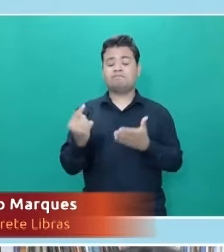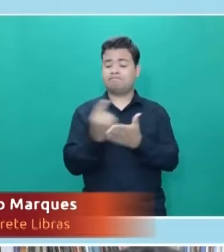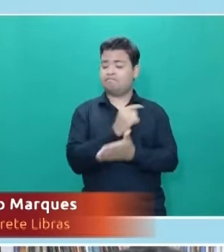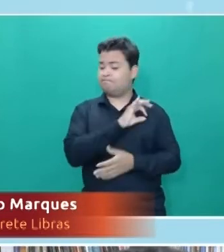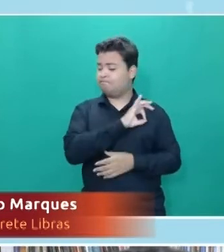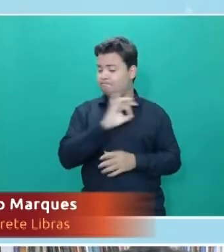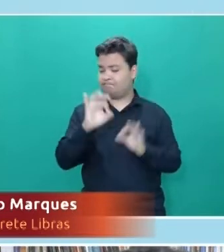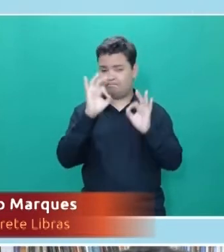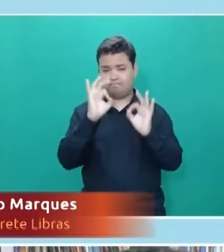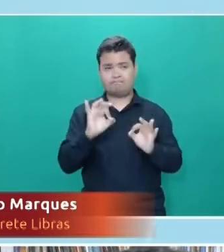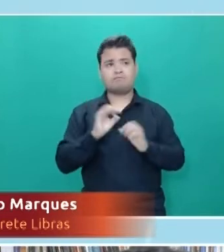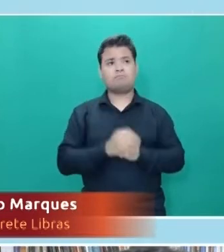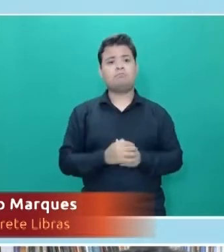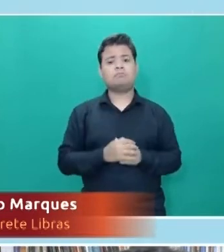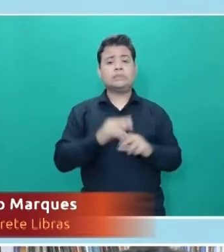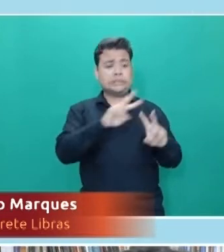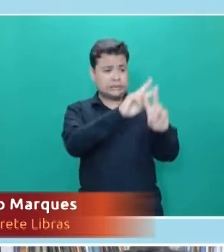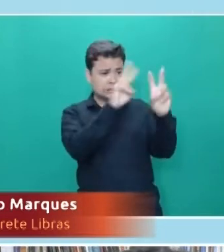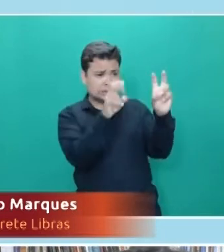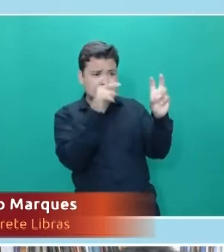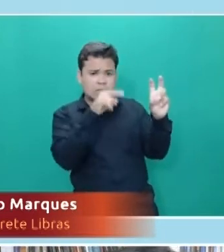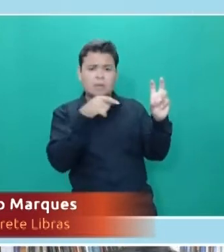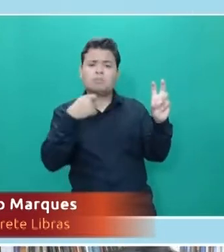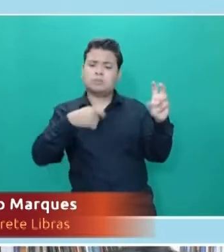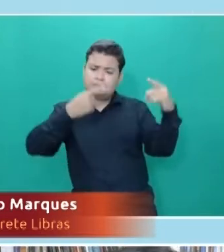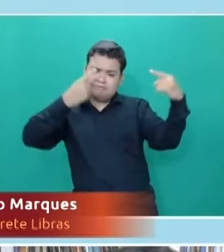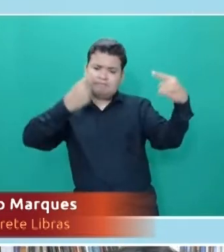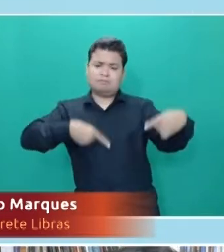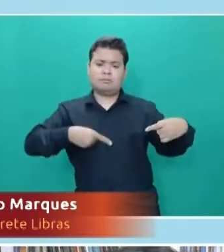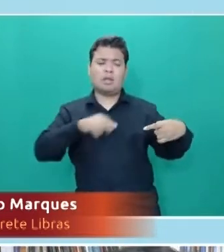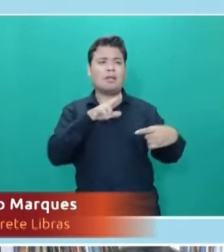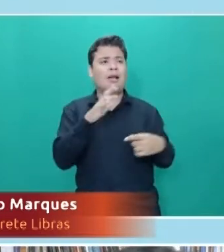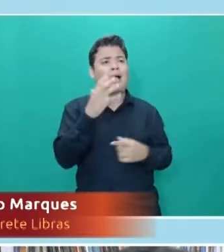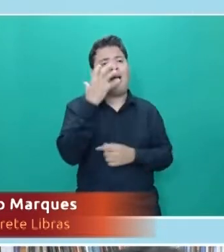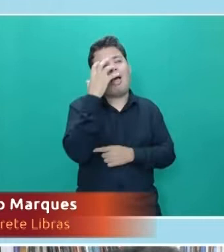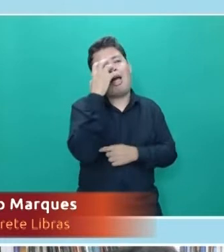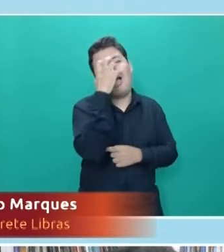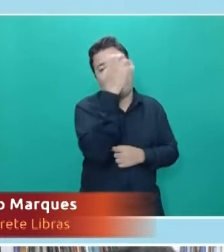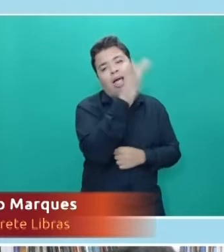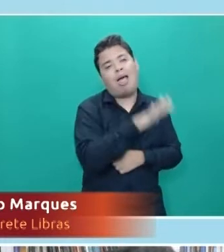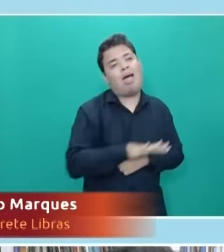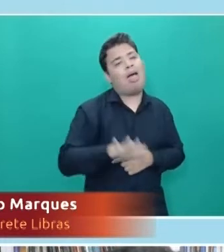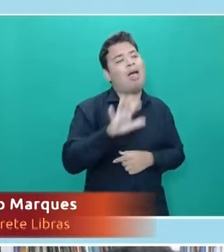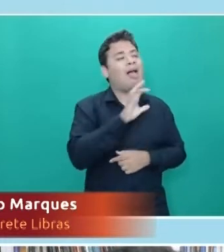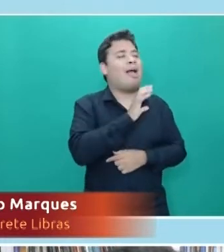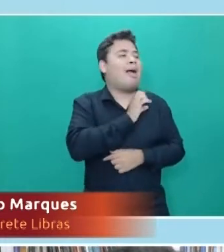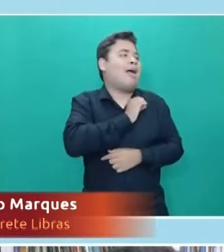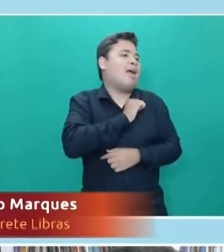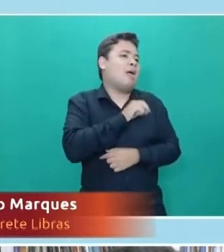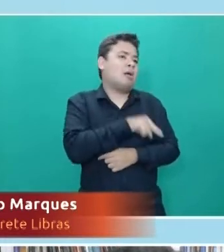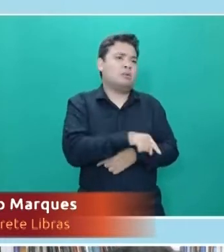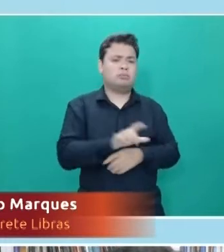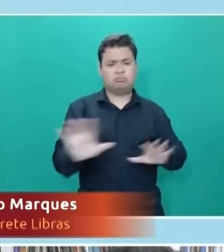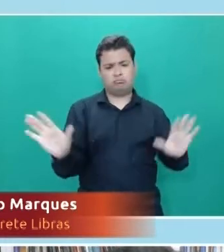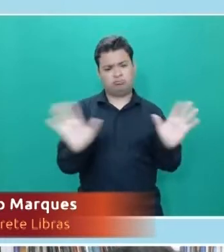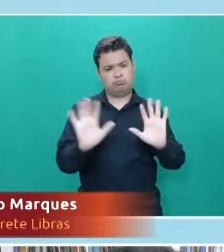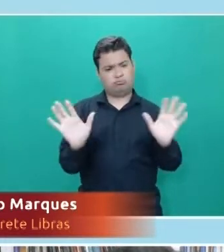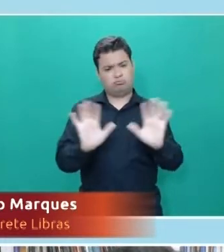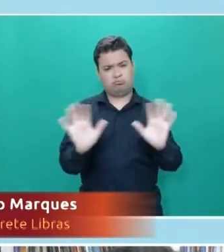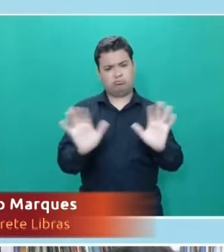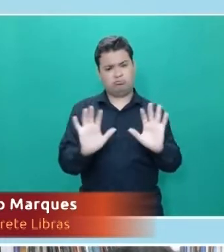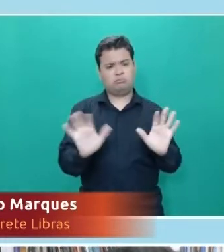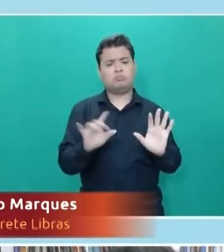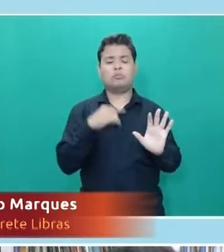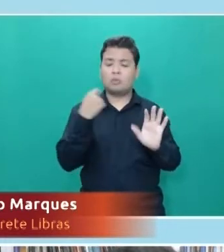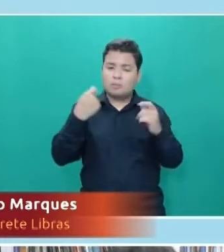assunto ele precisa ser enfrentado sem paixão, sem um lado passional, mas a gente precisa